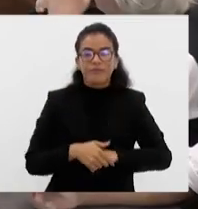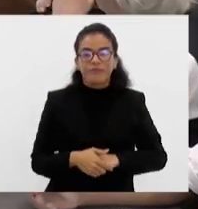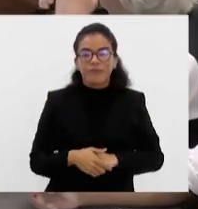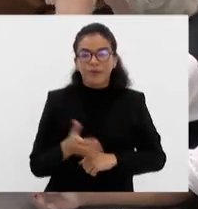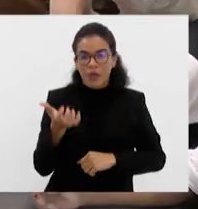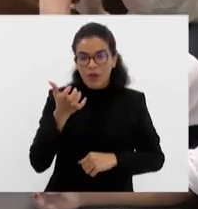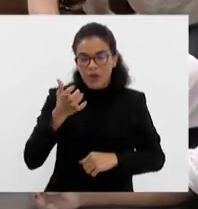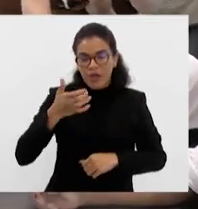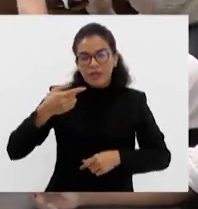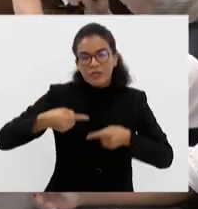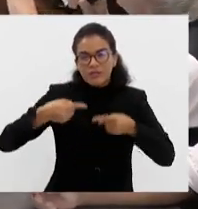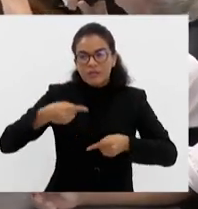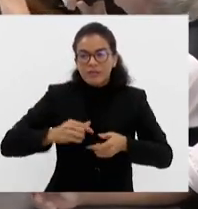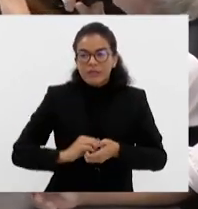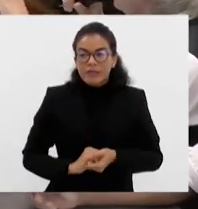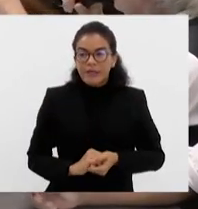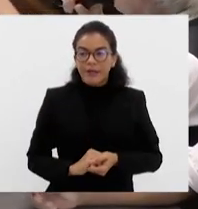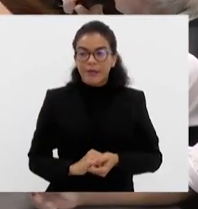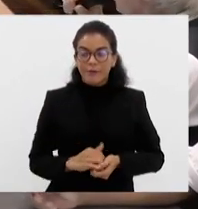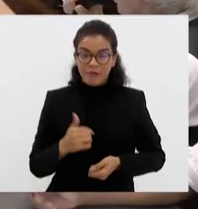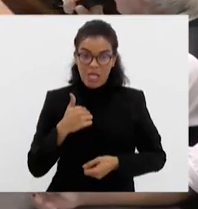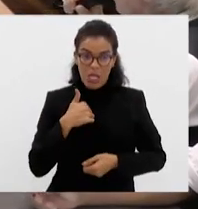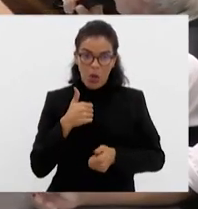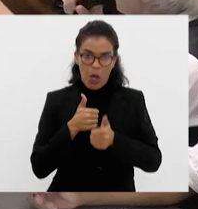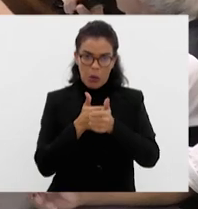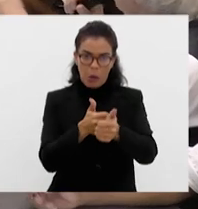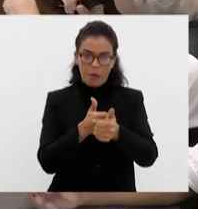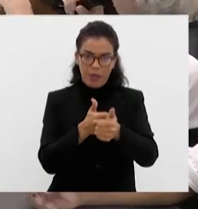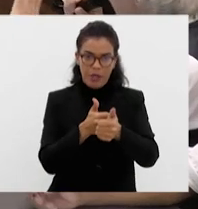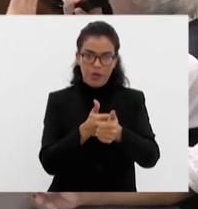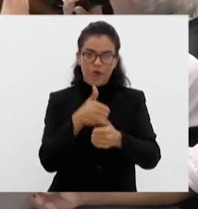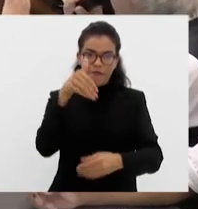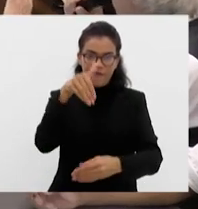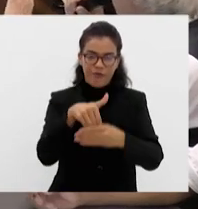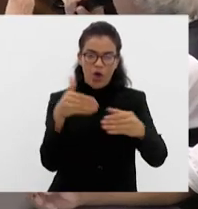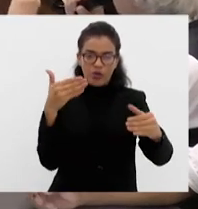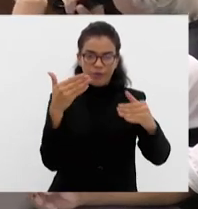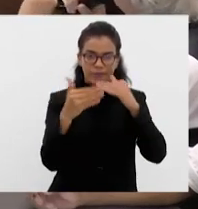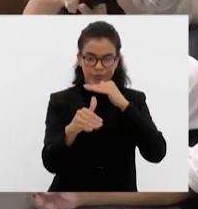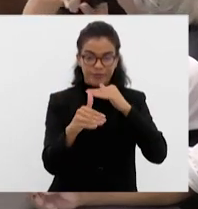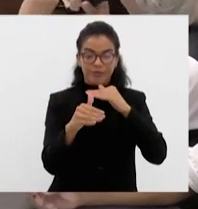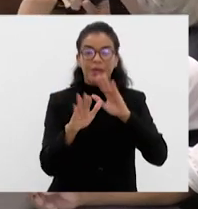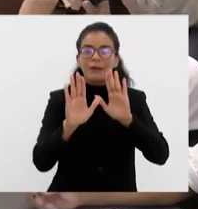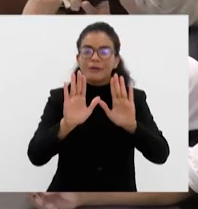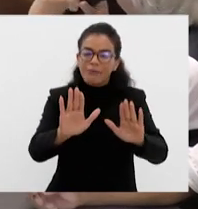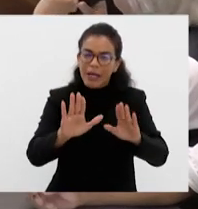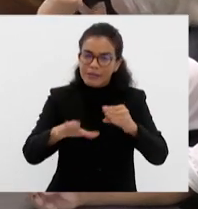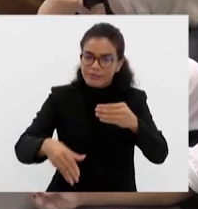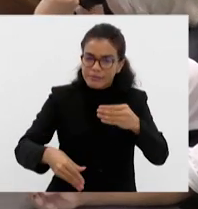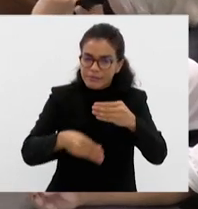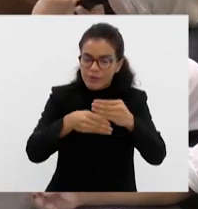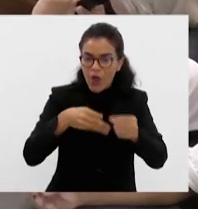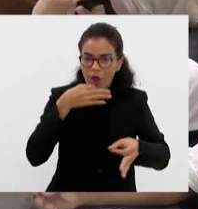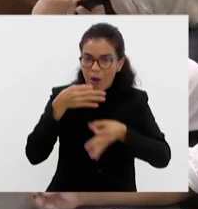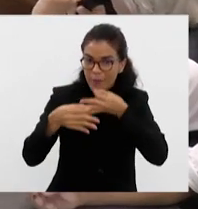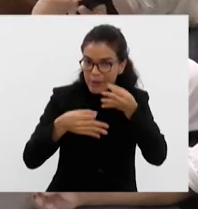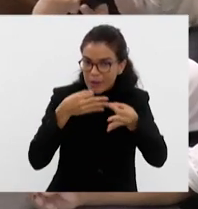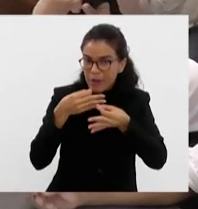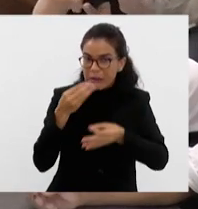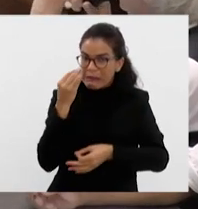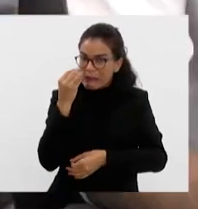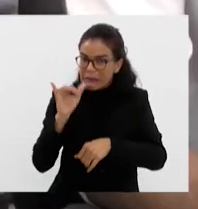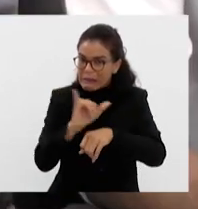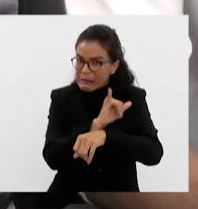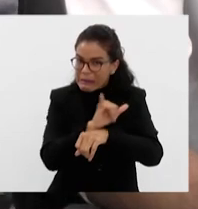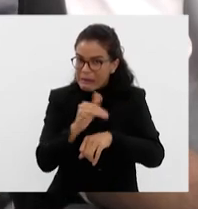presidente. Deputado Mink. Eu, no geral, acompanho Luiz Paulo e Vossa Excelência. Mas deixa eu fazer uma observação, tentando salvar de alguma